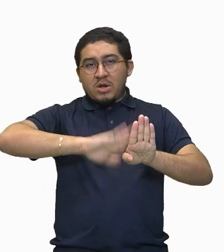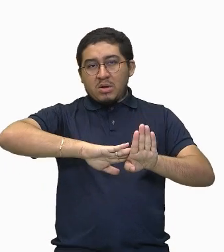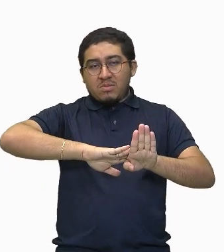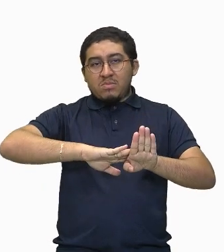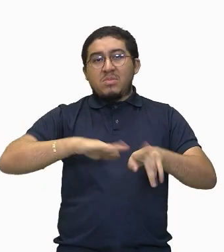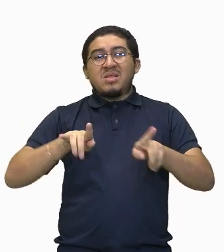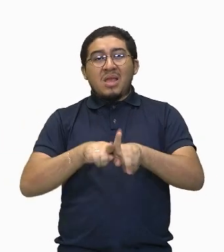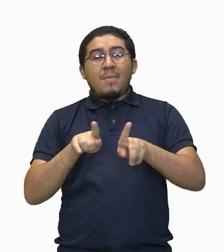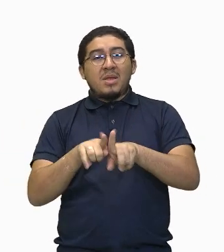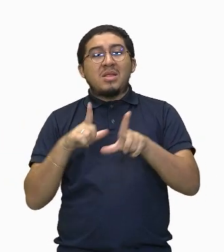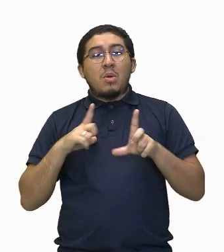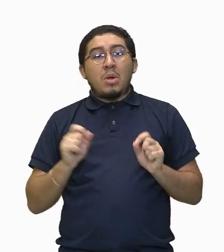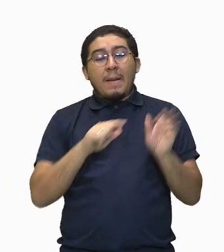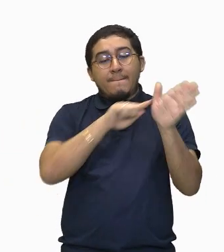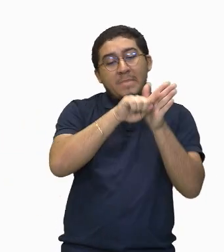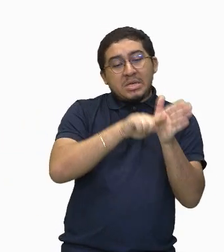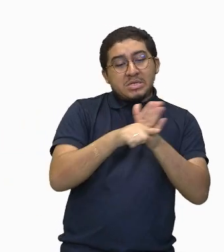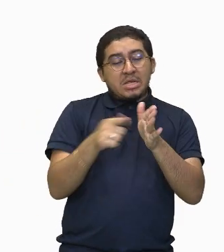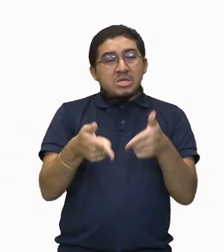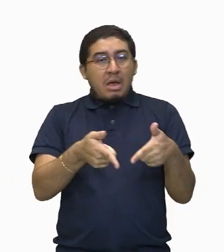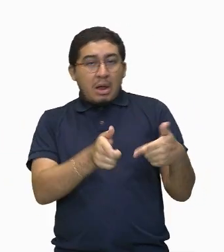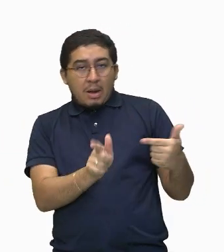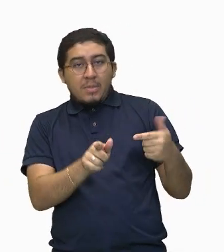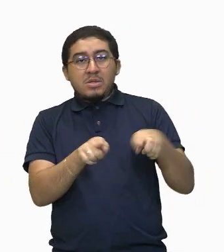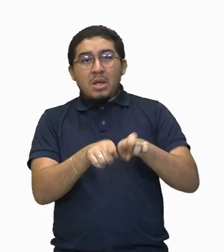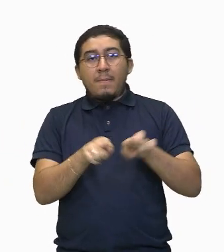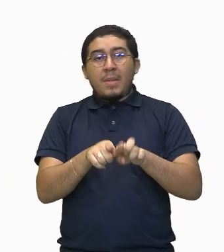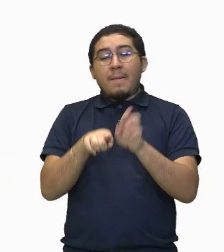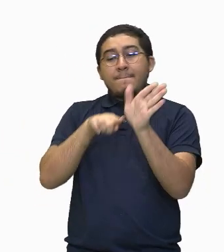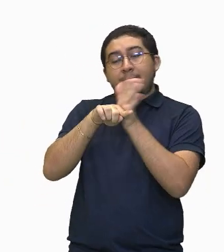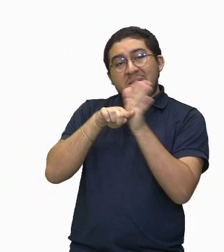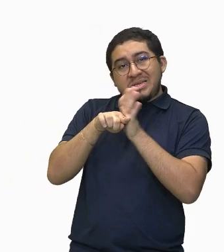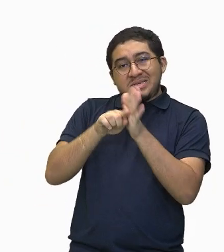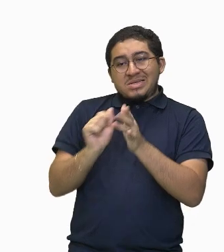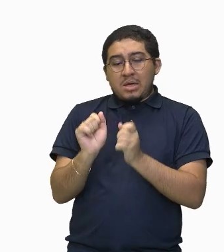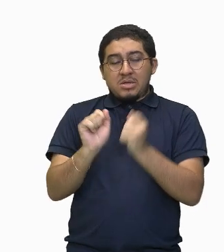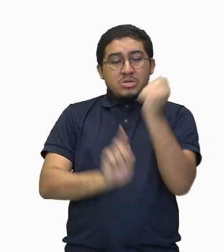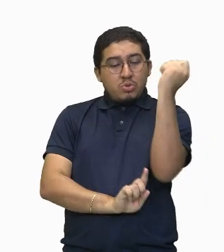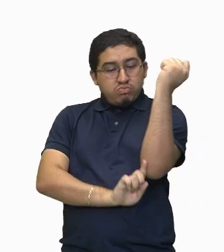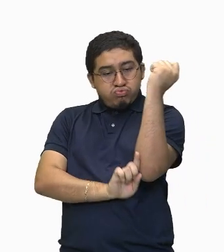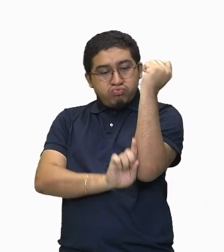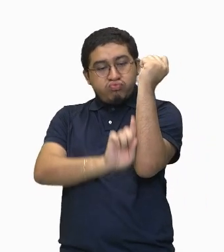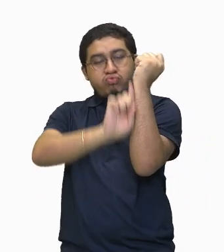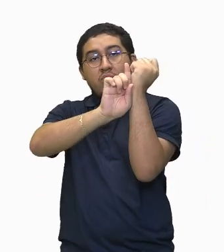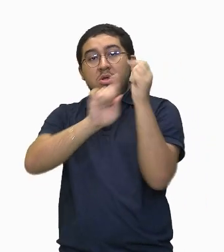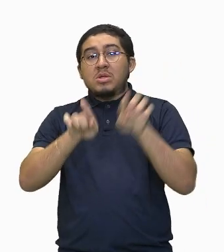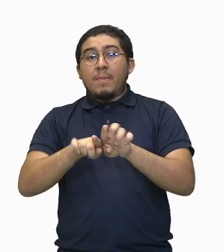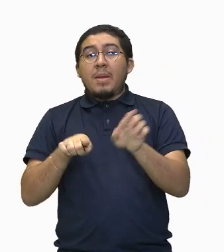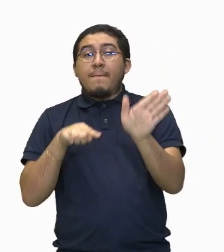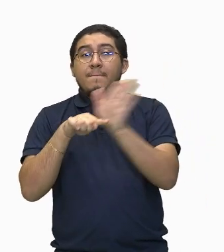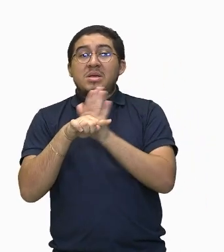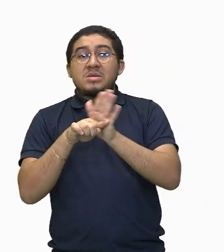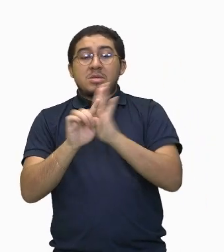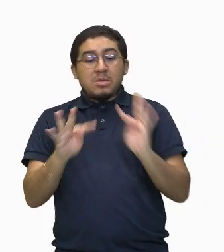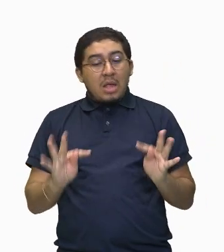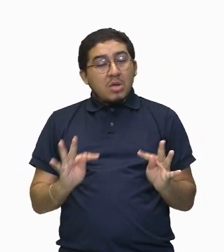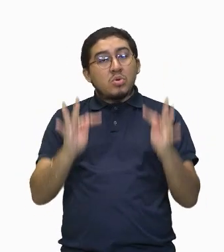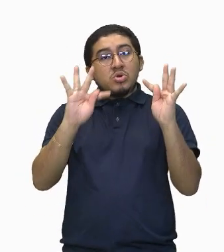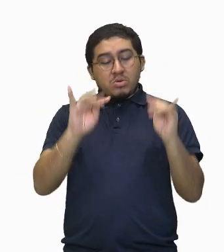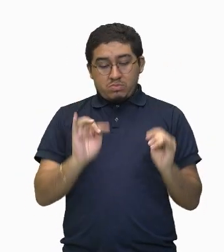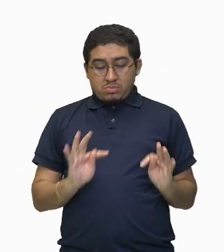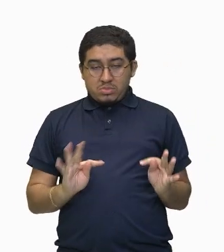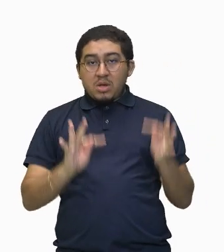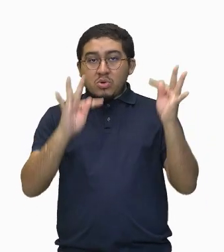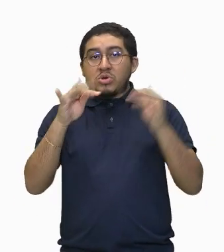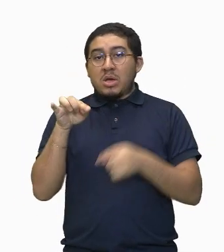corrida armamentista, a corrida espacial, o investimento massivo em tecnologia, e essas tecnologias que